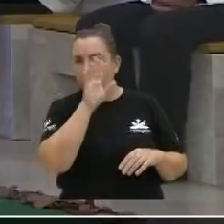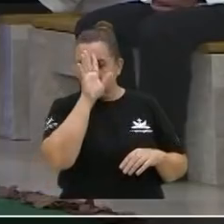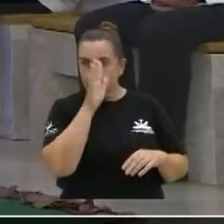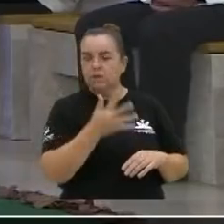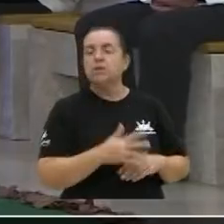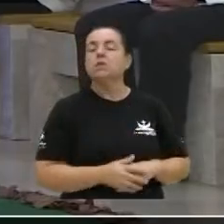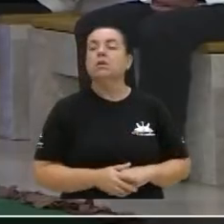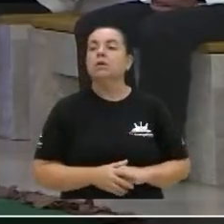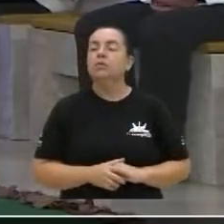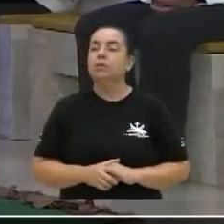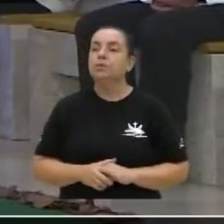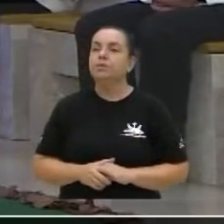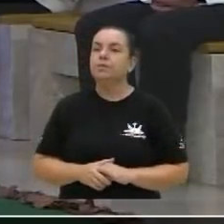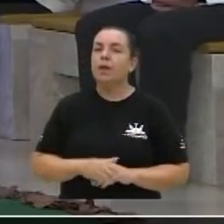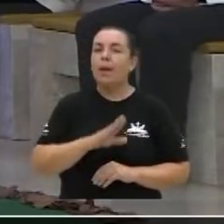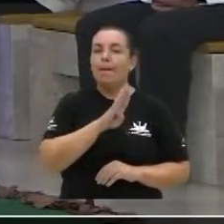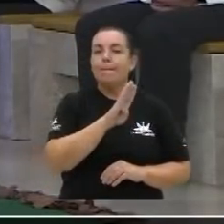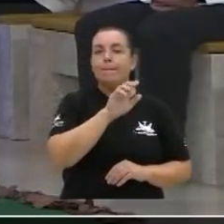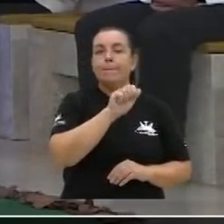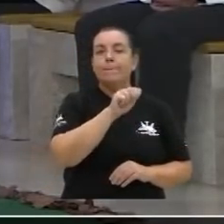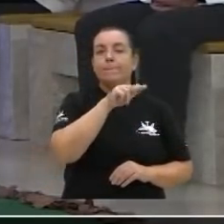mesmo, Barnabé.